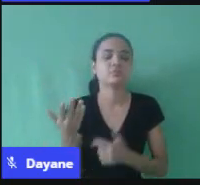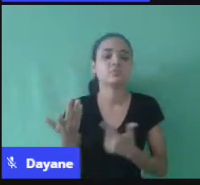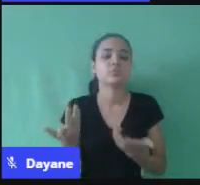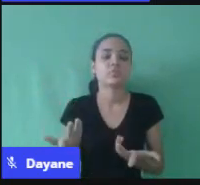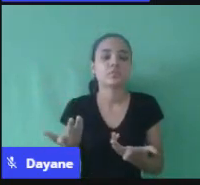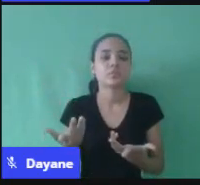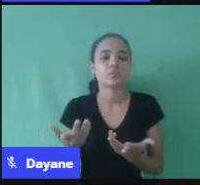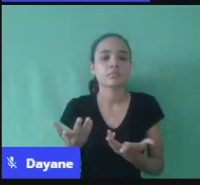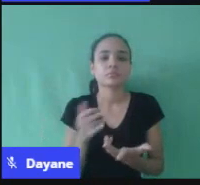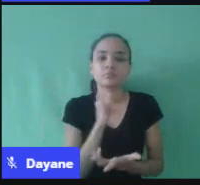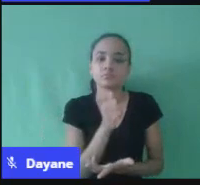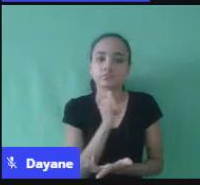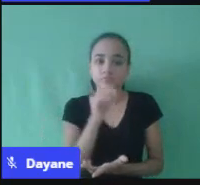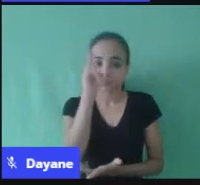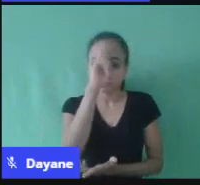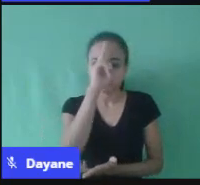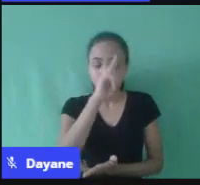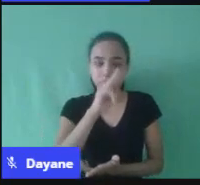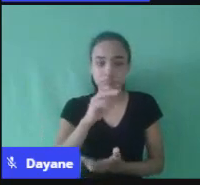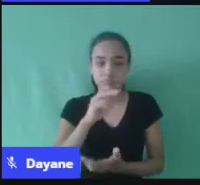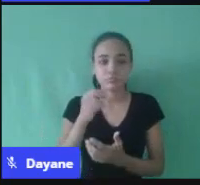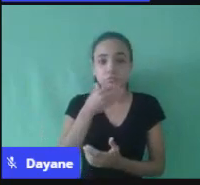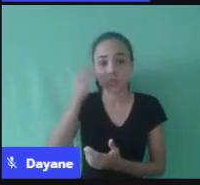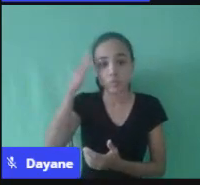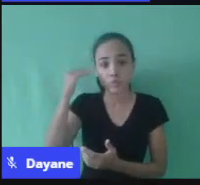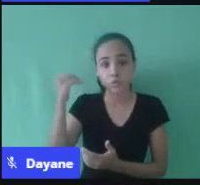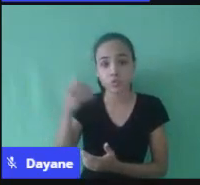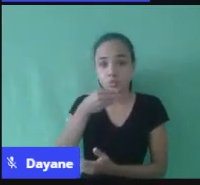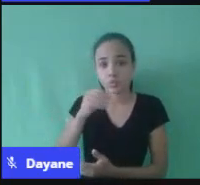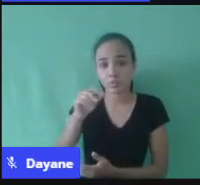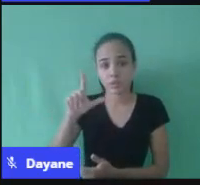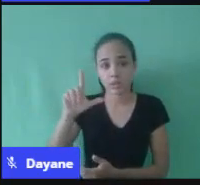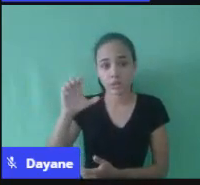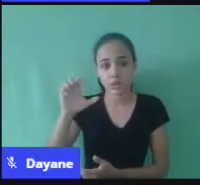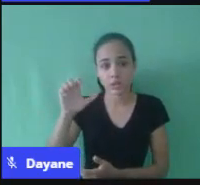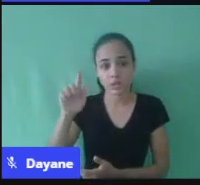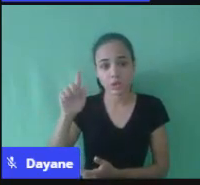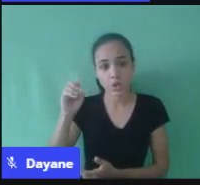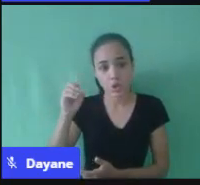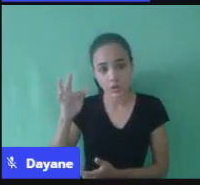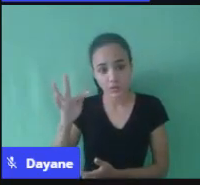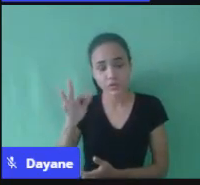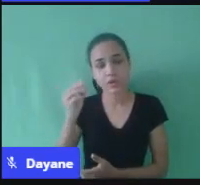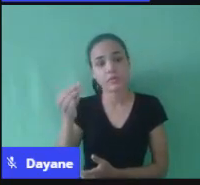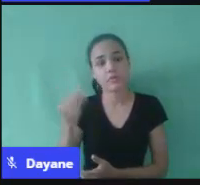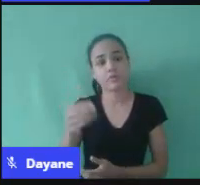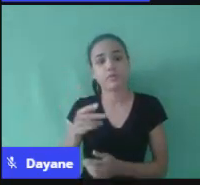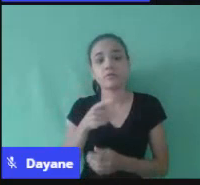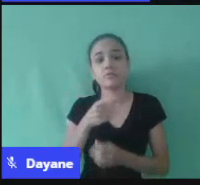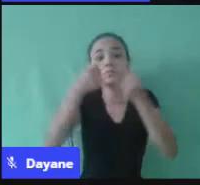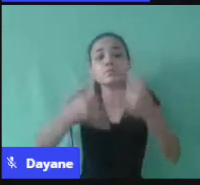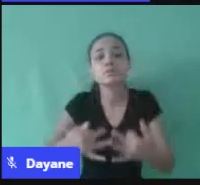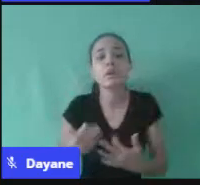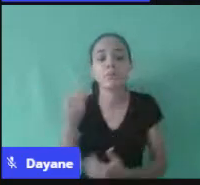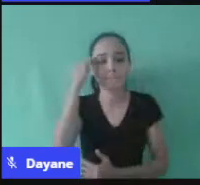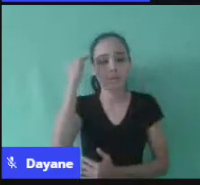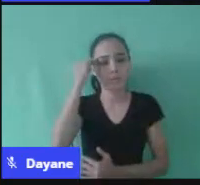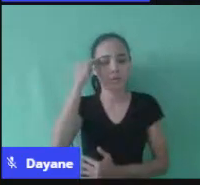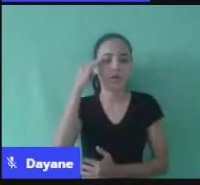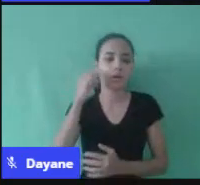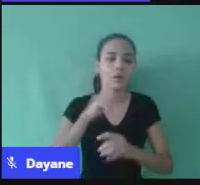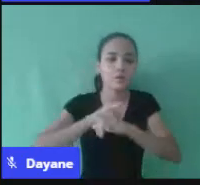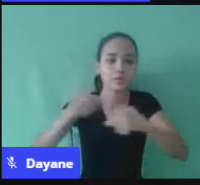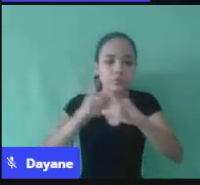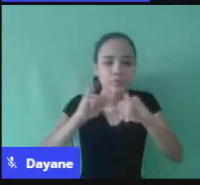Legoff, ele nos diz que a memória, como propriedade de conservar certas informações, remete-nos, em